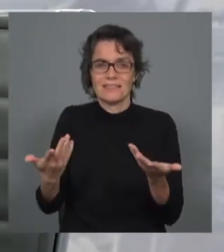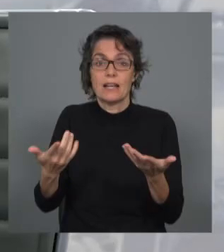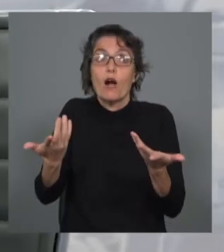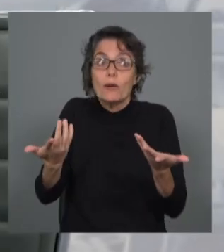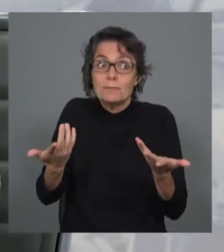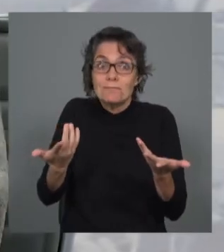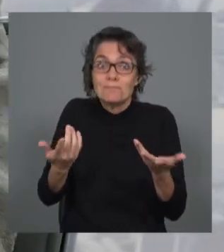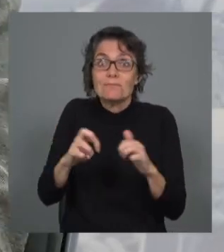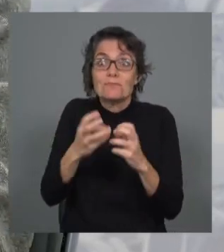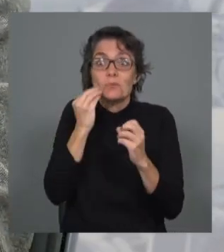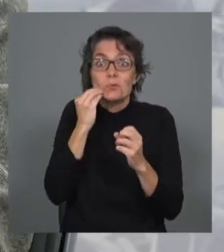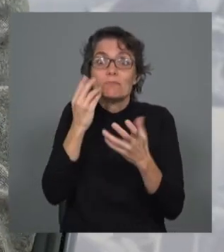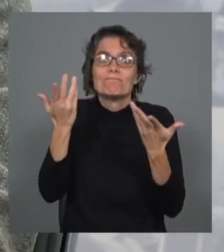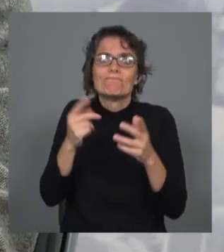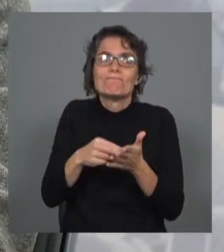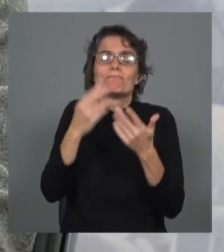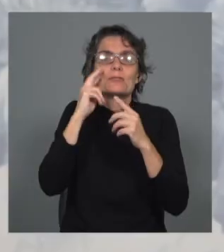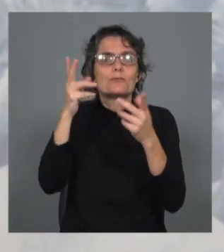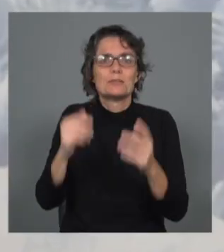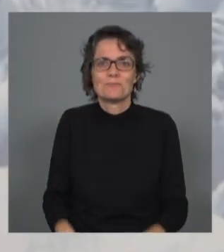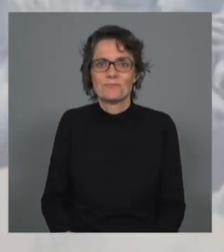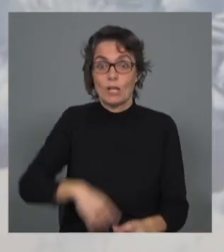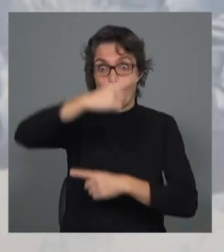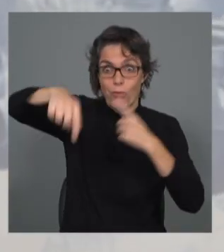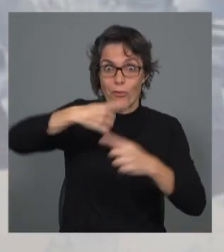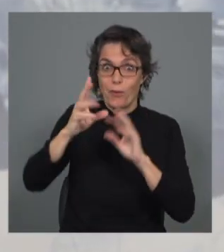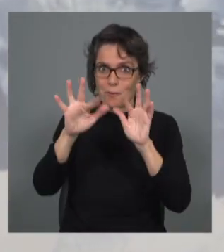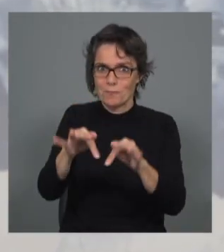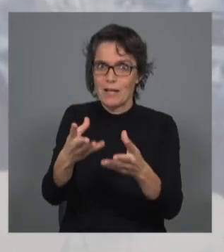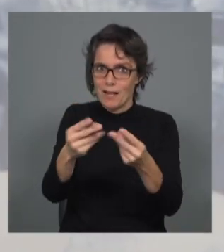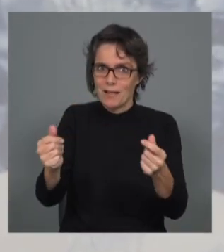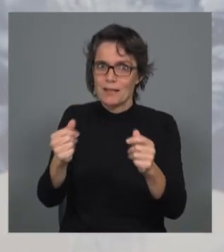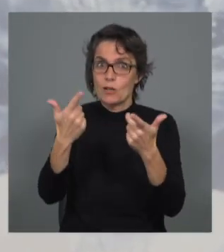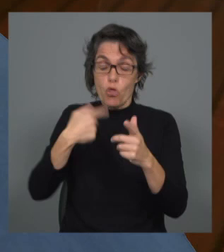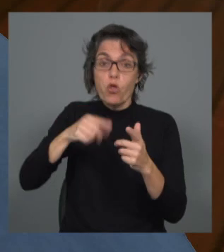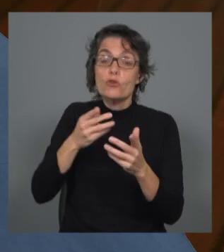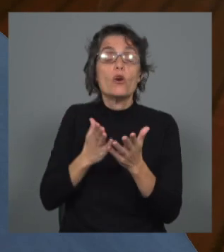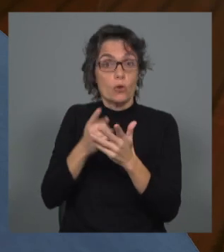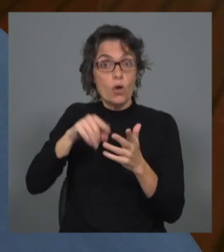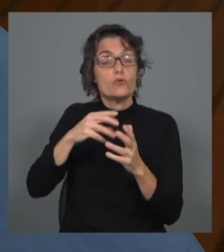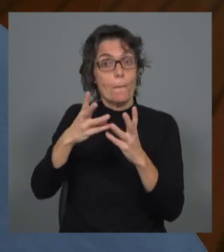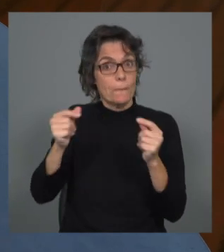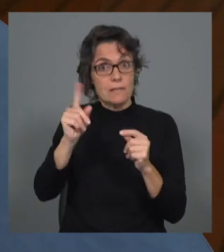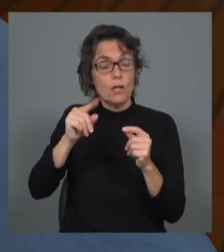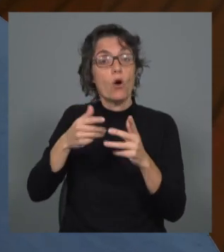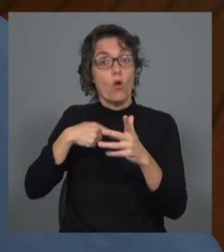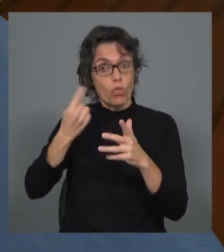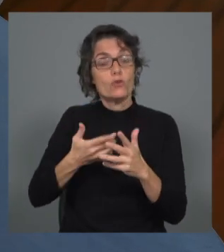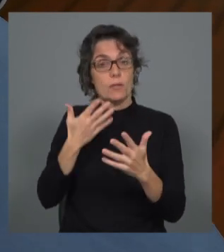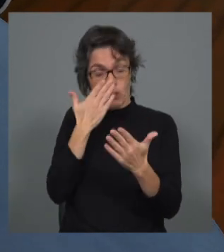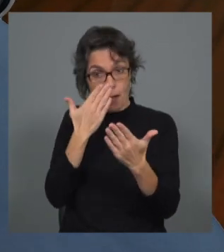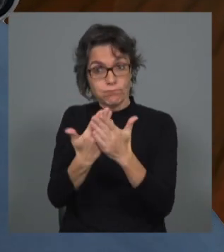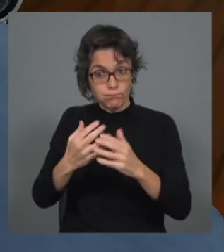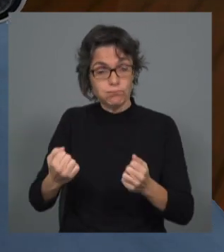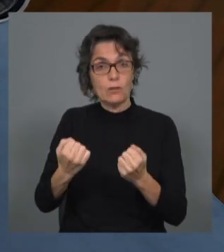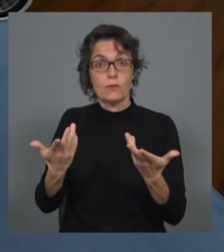passar. A tempestade há de passar, assim se espera, não é? Não, e nós devemos passar por ela. Nós devemos passar por ela. E nesse processo, o que é que depende